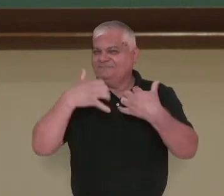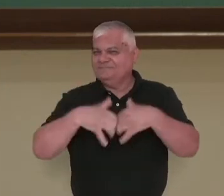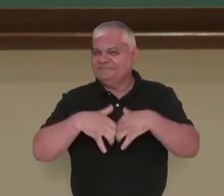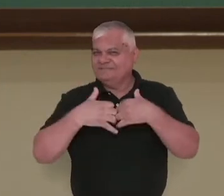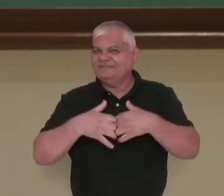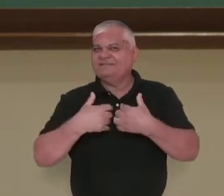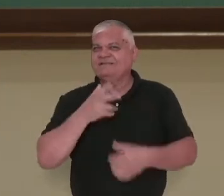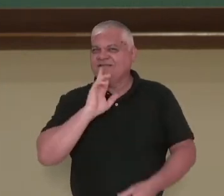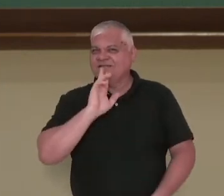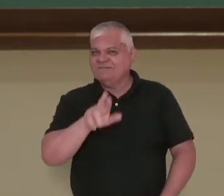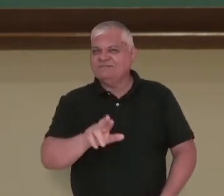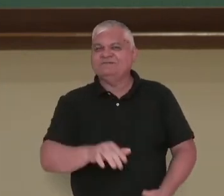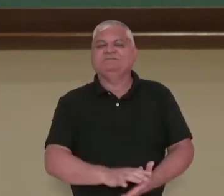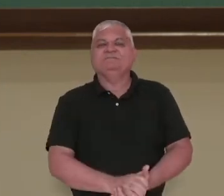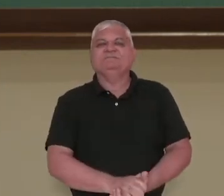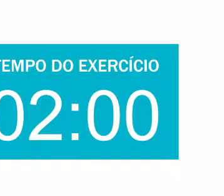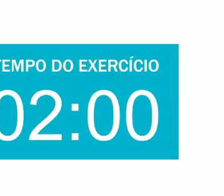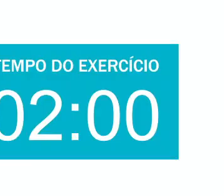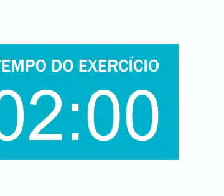aí e acertarem mais essa.